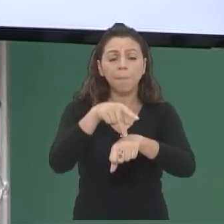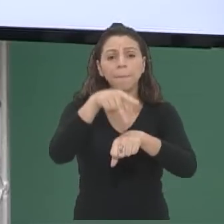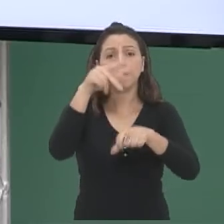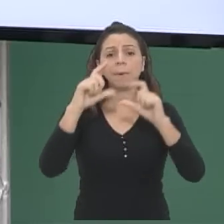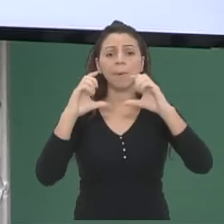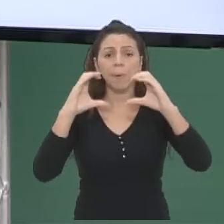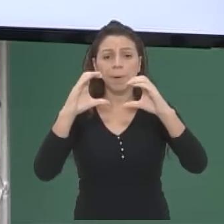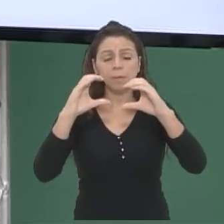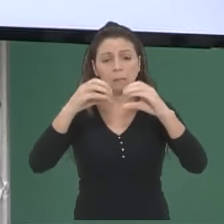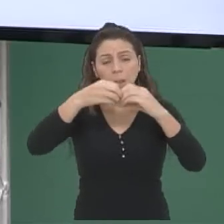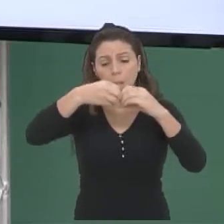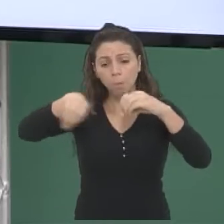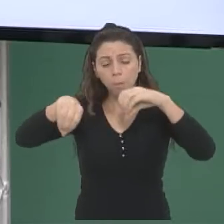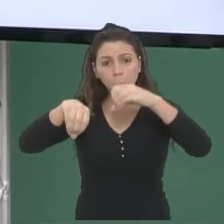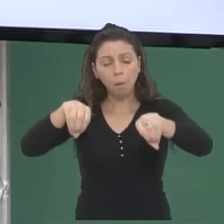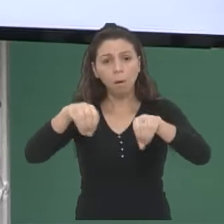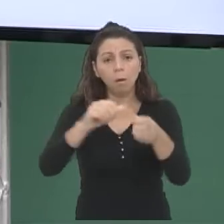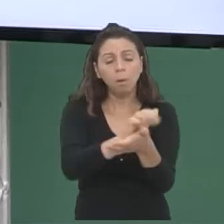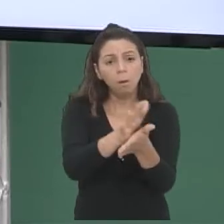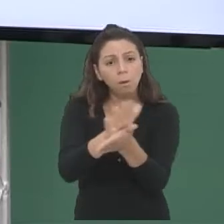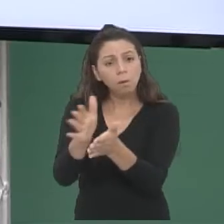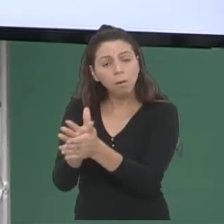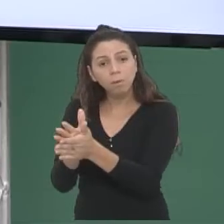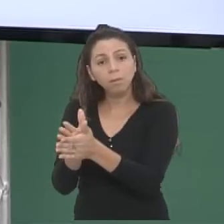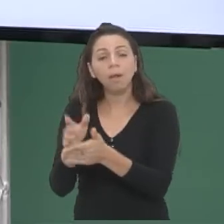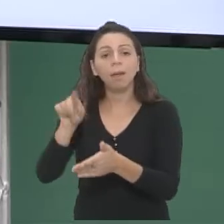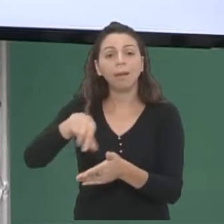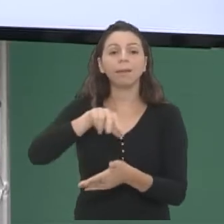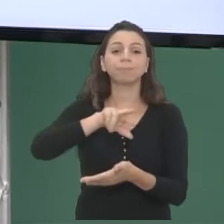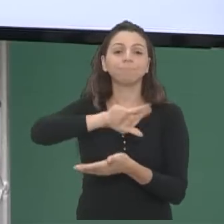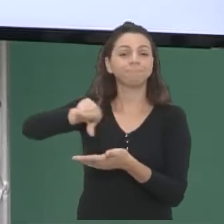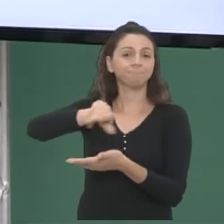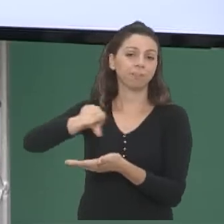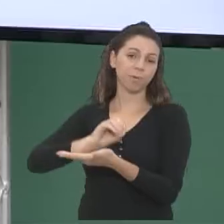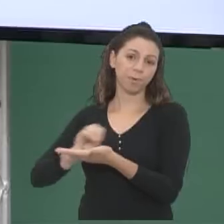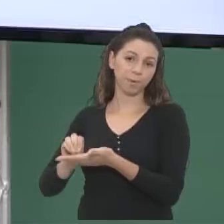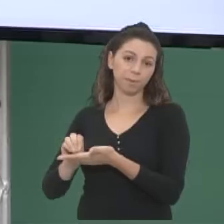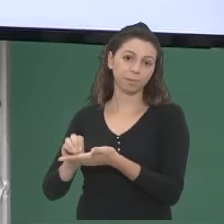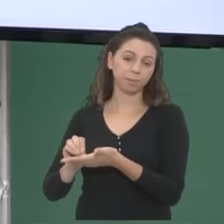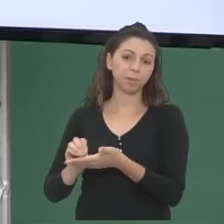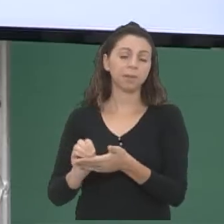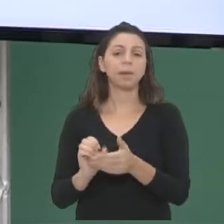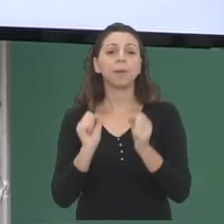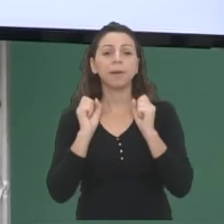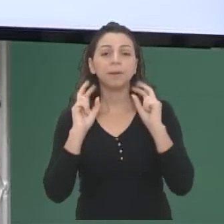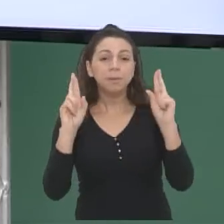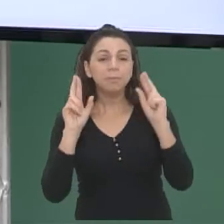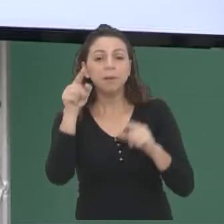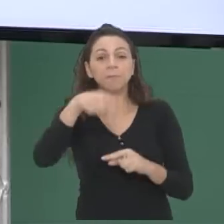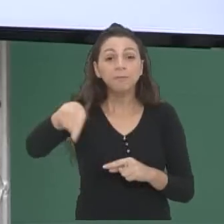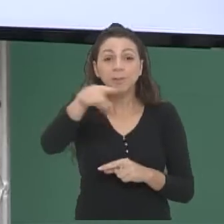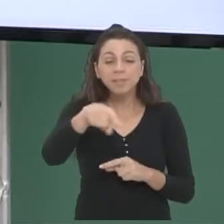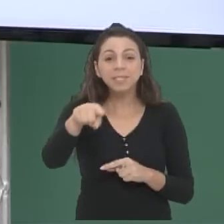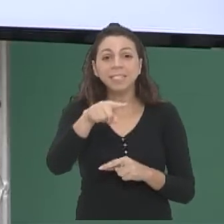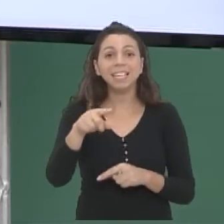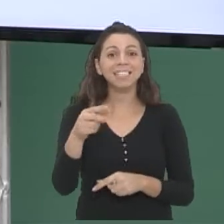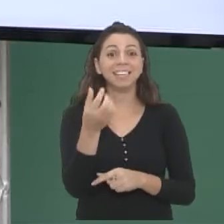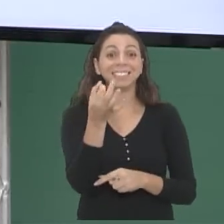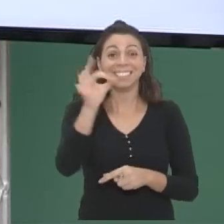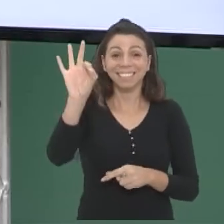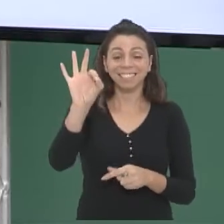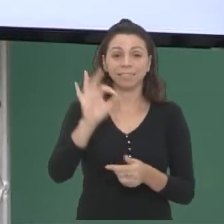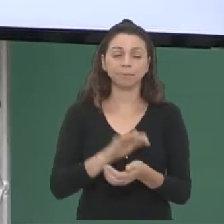de materiais inorgânicos. Espero que você tenha acertado esse exercício. E se não deu tempo de você copiar esse exercício